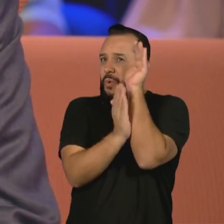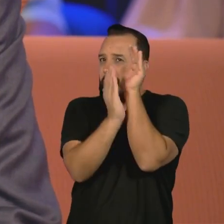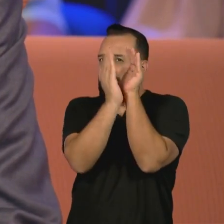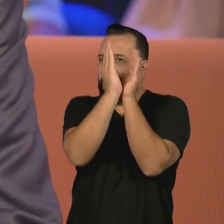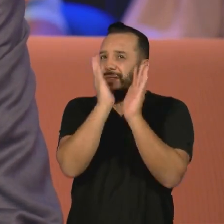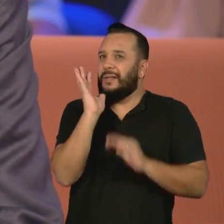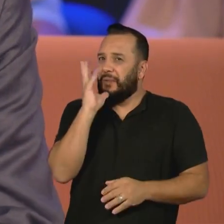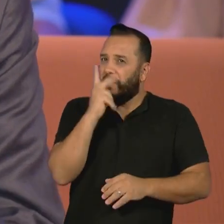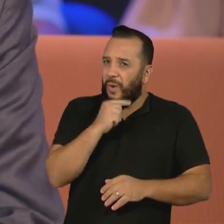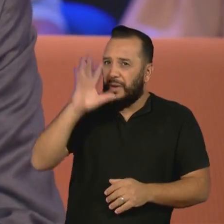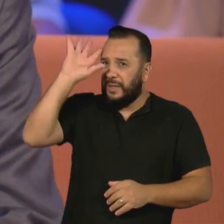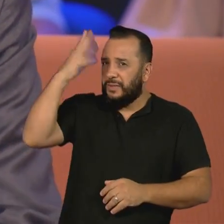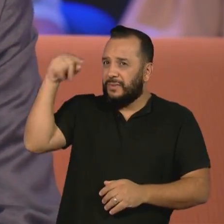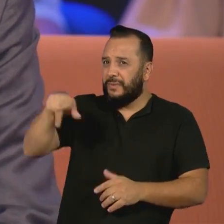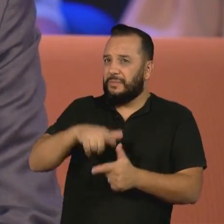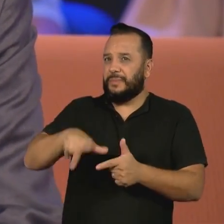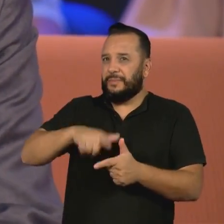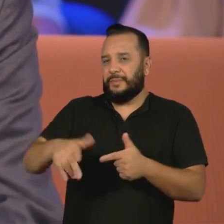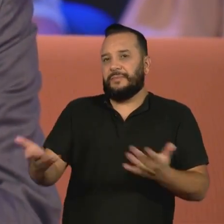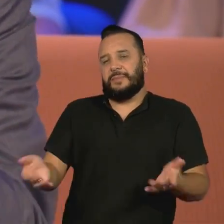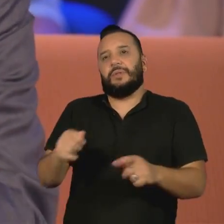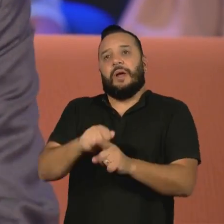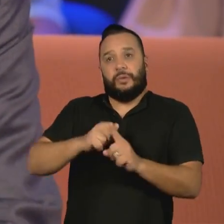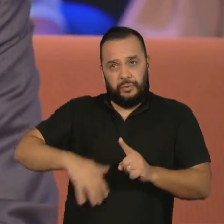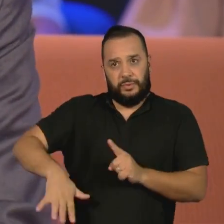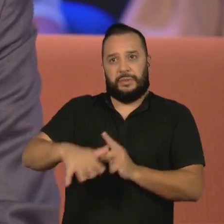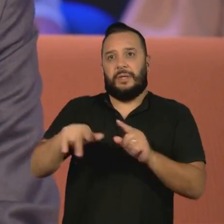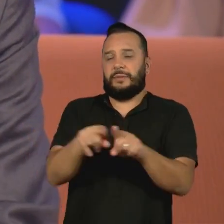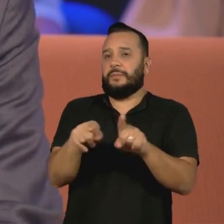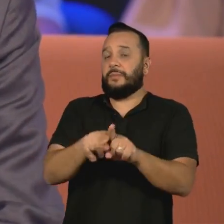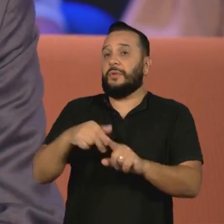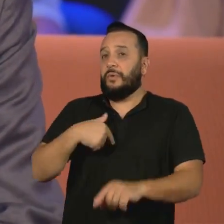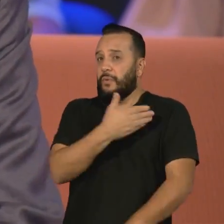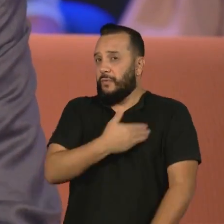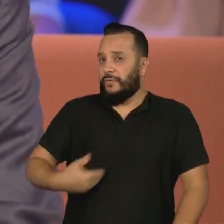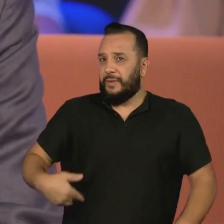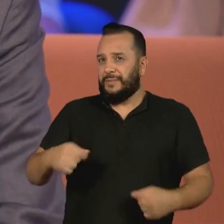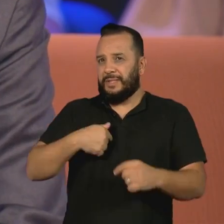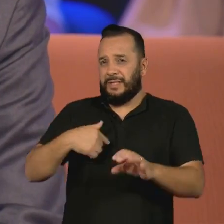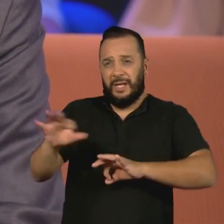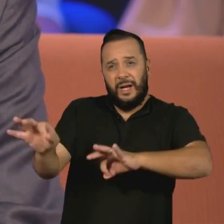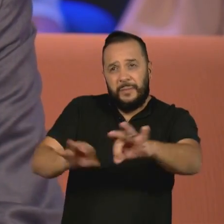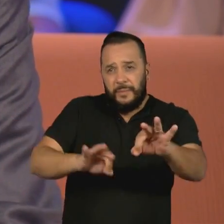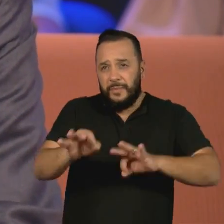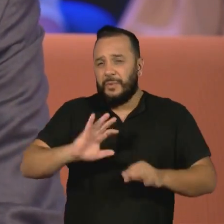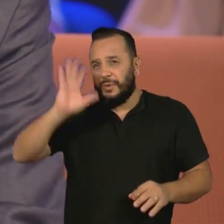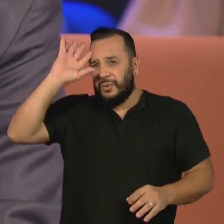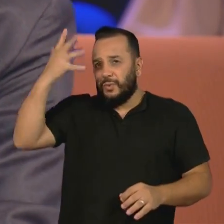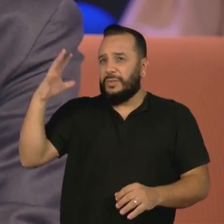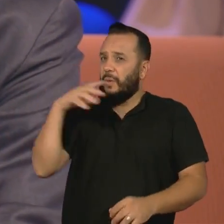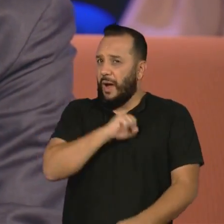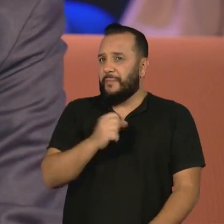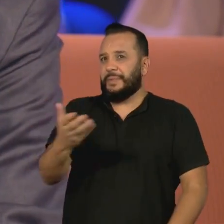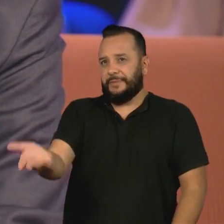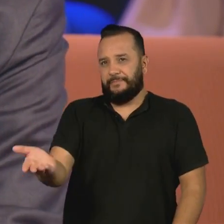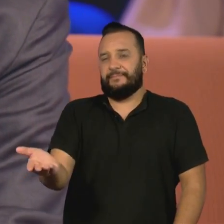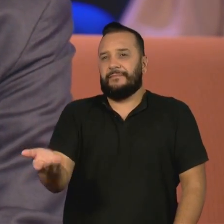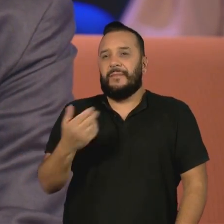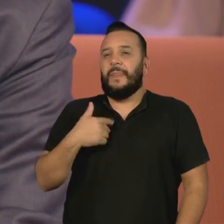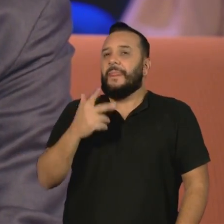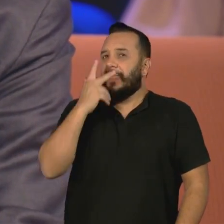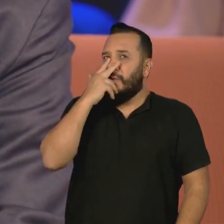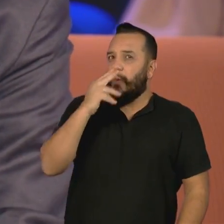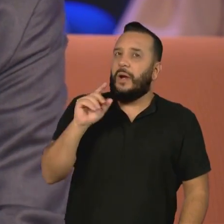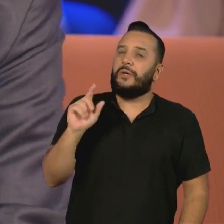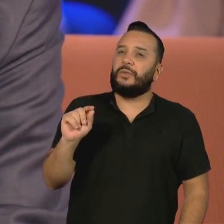daquele problema. Eu acho que a sociedade, o Estado tem que se aprimorar para dar soluções mais rápidas. Eu acho, tá,